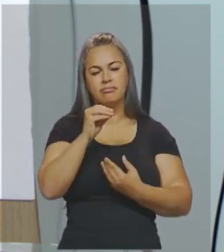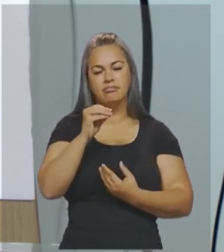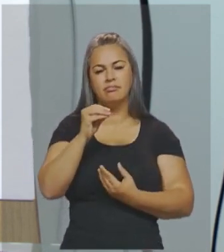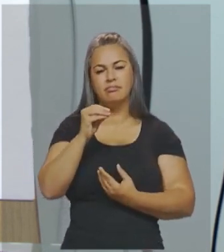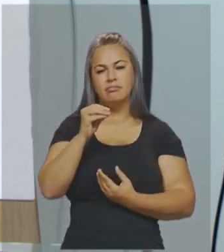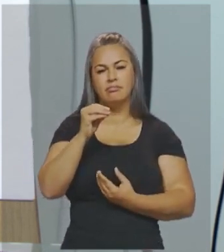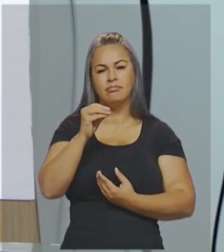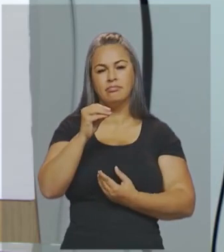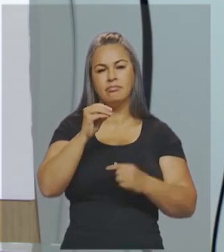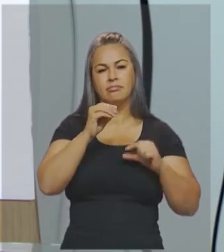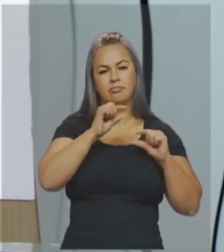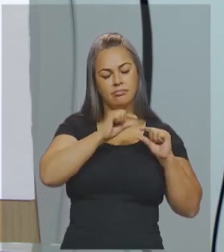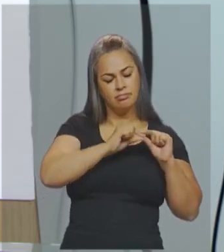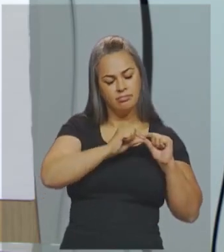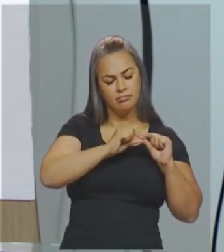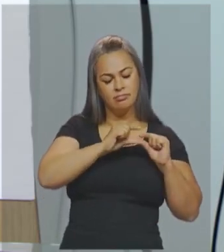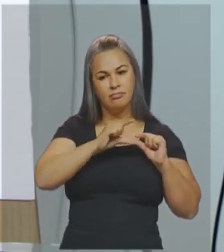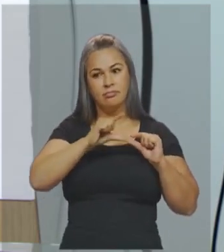e